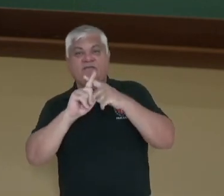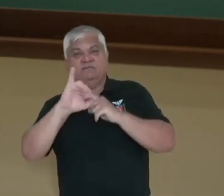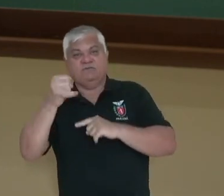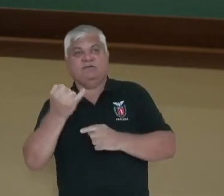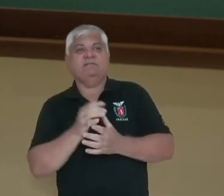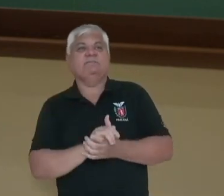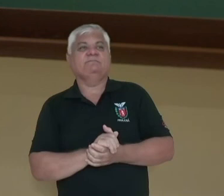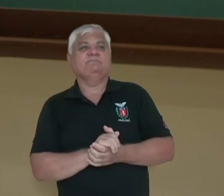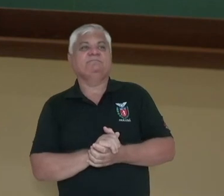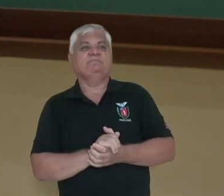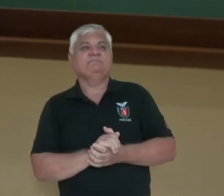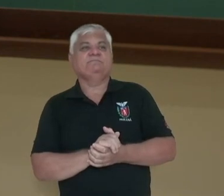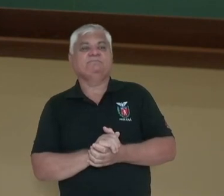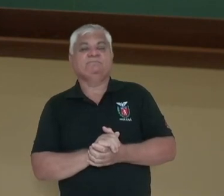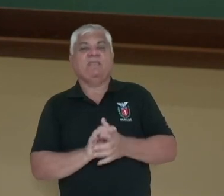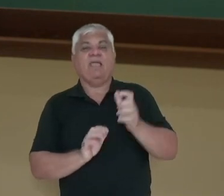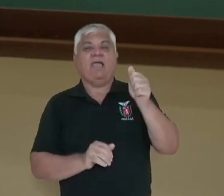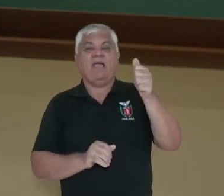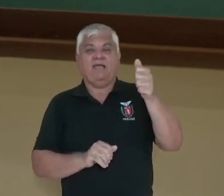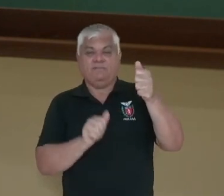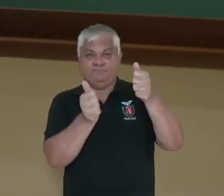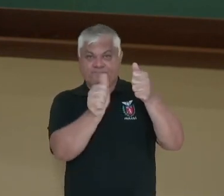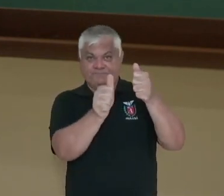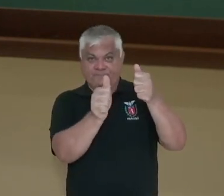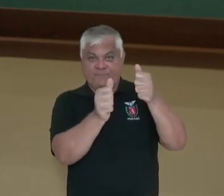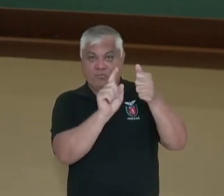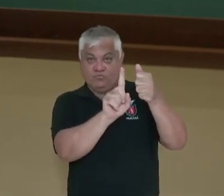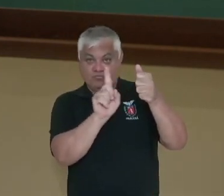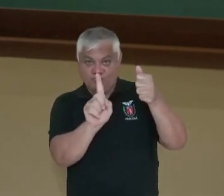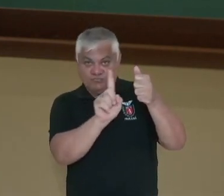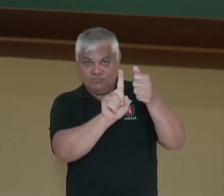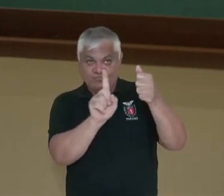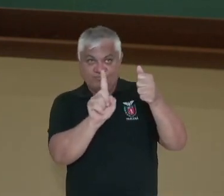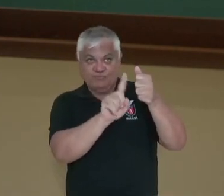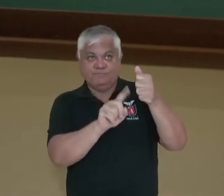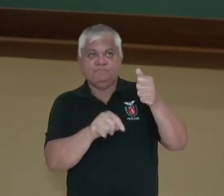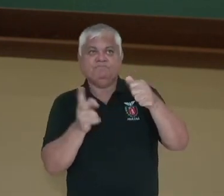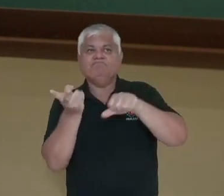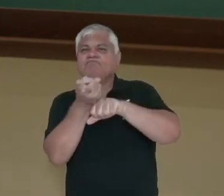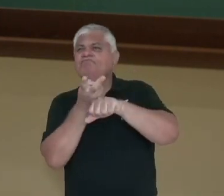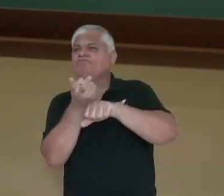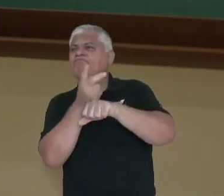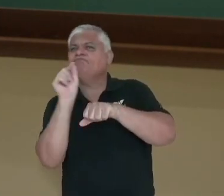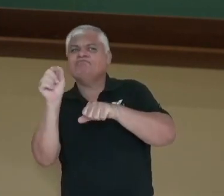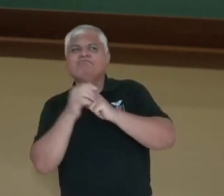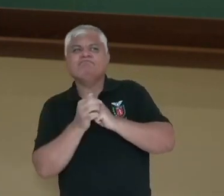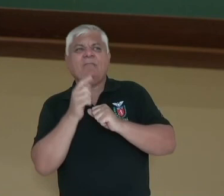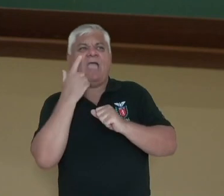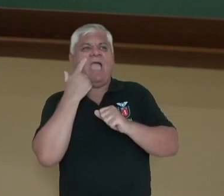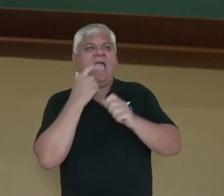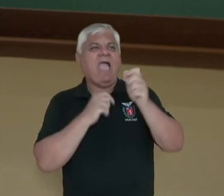vamos começar aqui, ó. A1, primeiro elemento. Quero descobrir quem é esse elemento aqui.